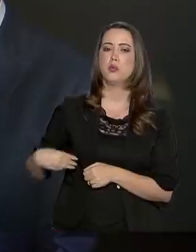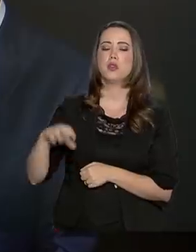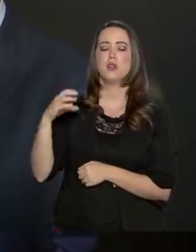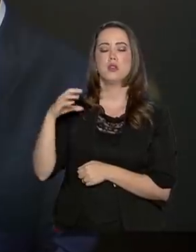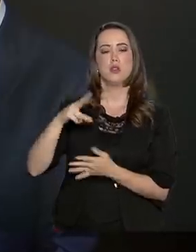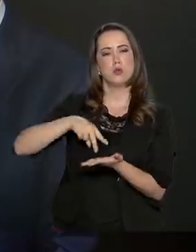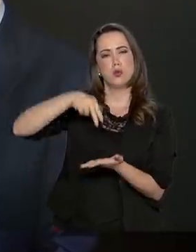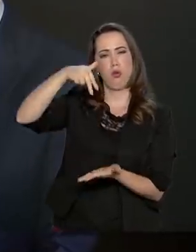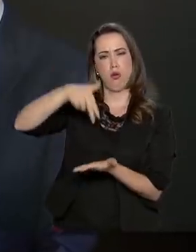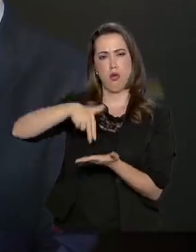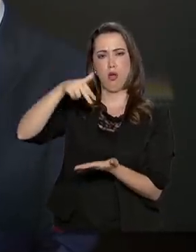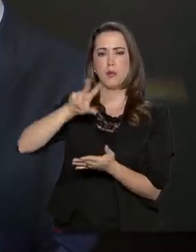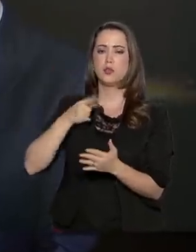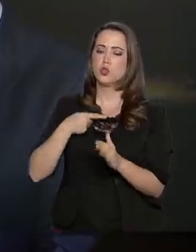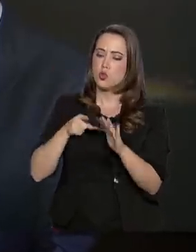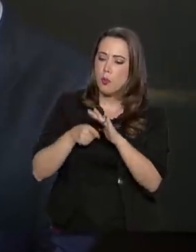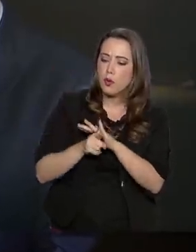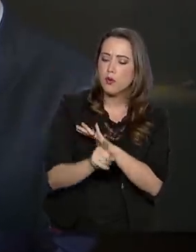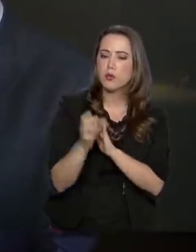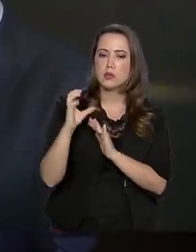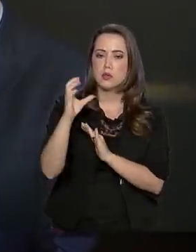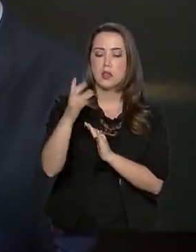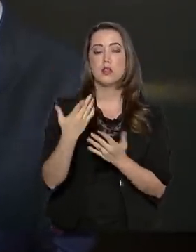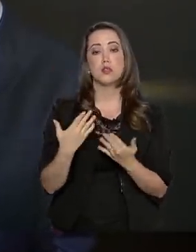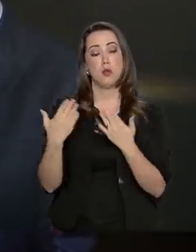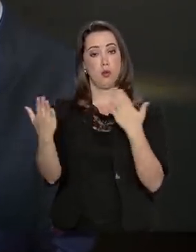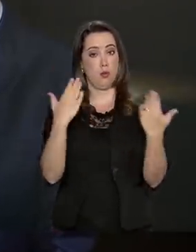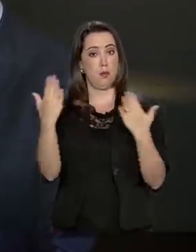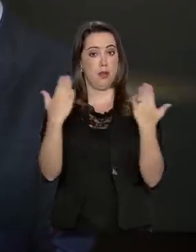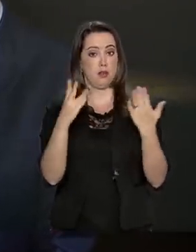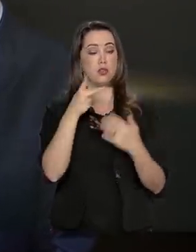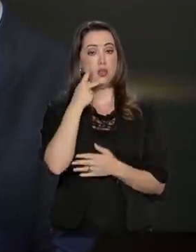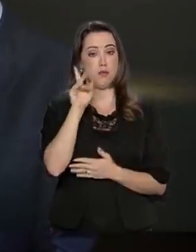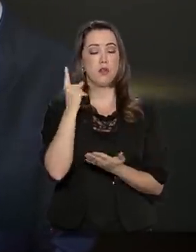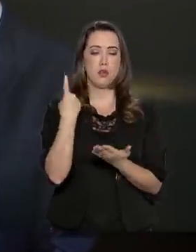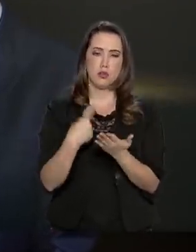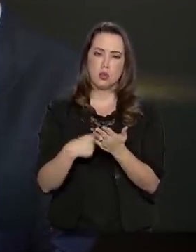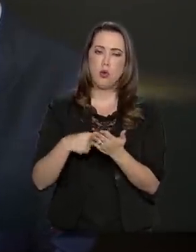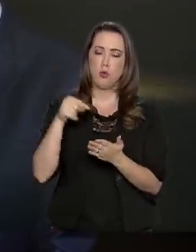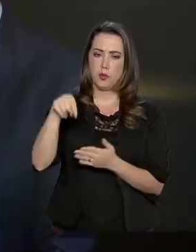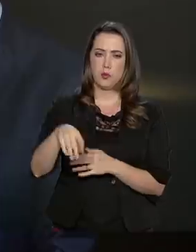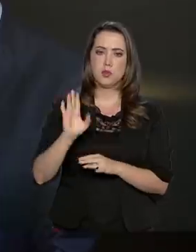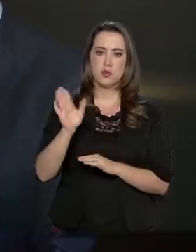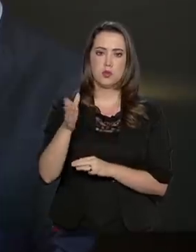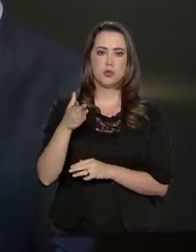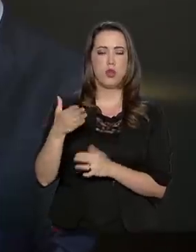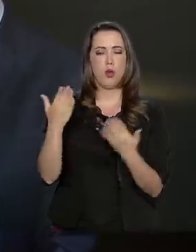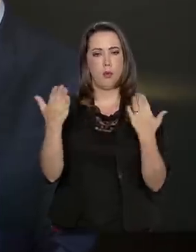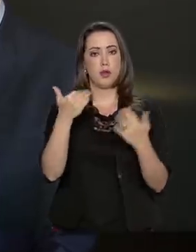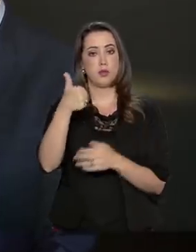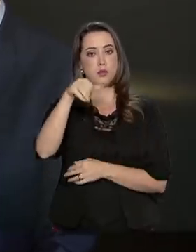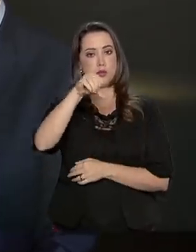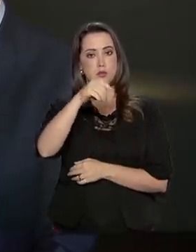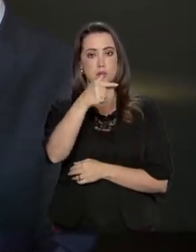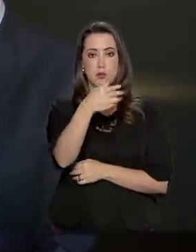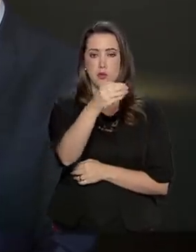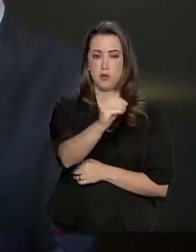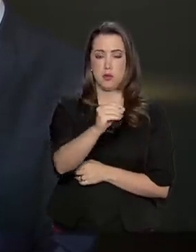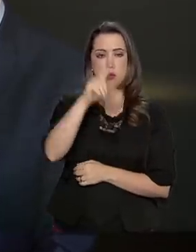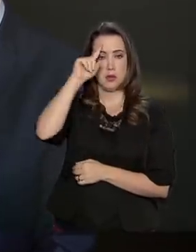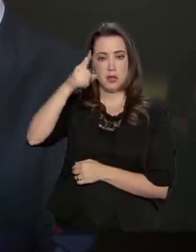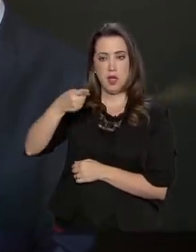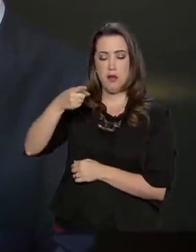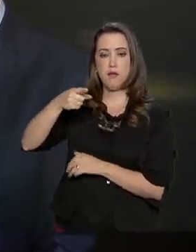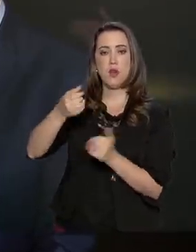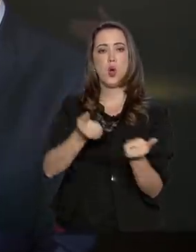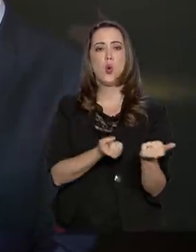aprofundarmos nessa área. Eu quero fazer algo parecido, já está bastante adiantado, que foi feito nos anos 70, onde lá atrás se mandava os jovens